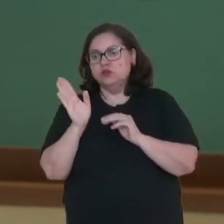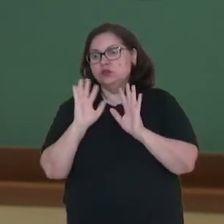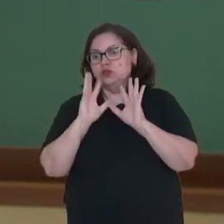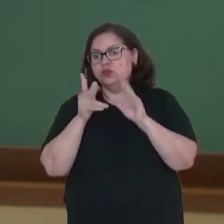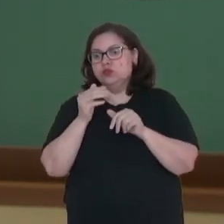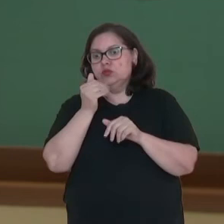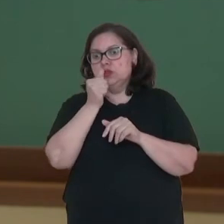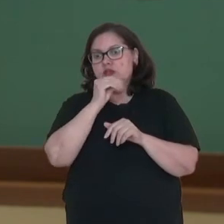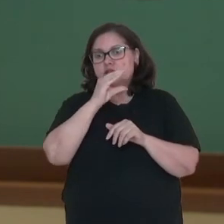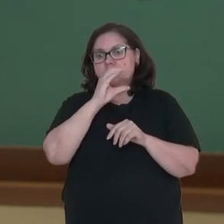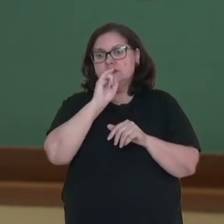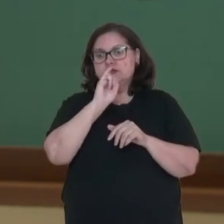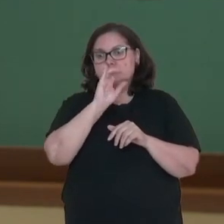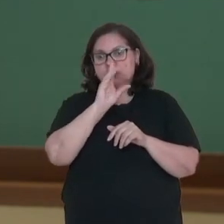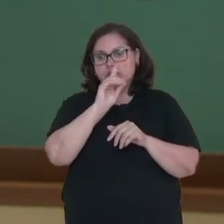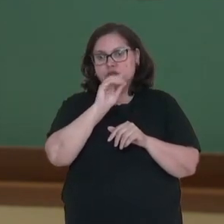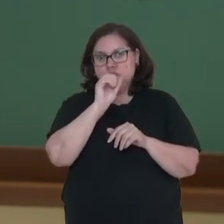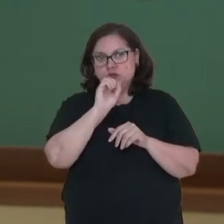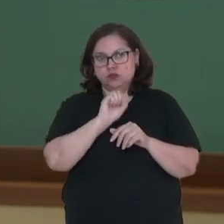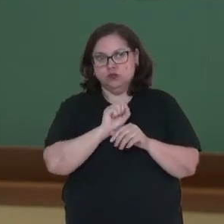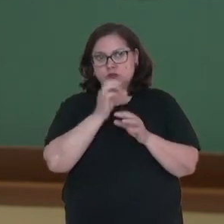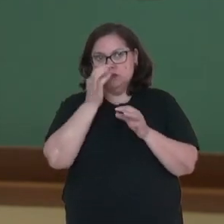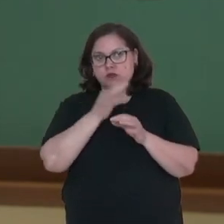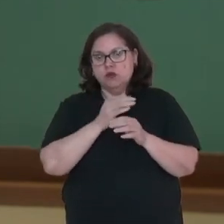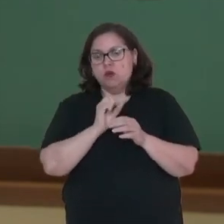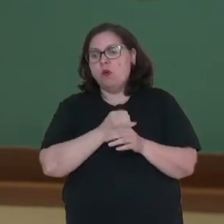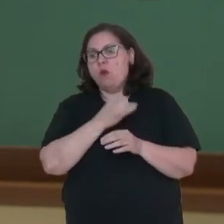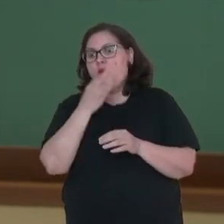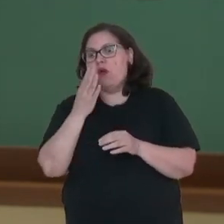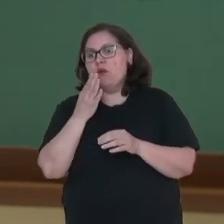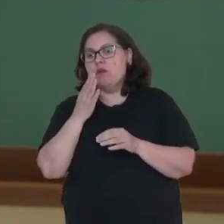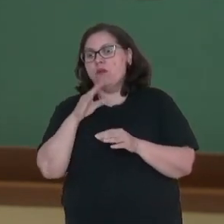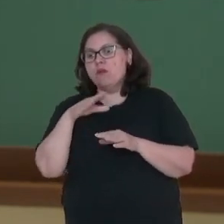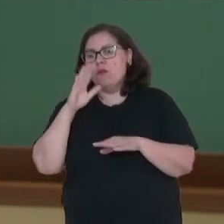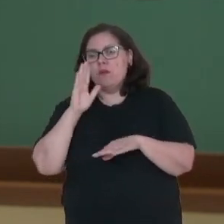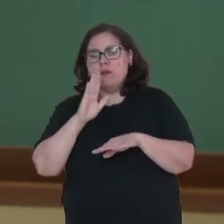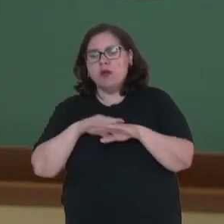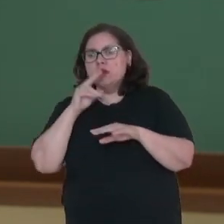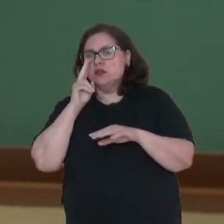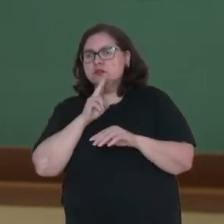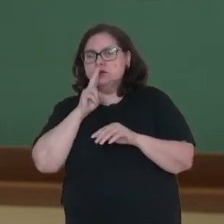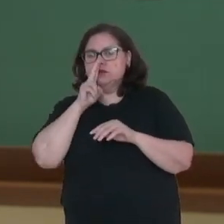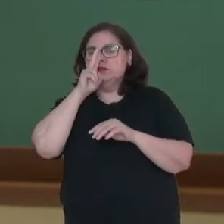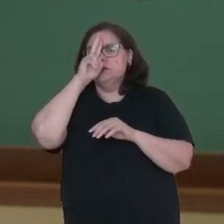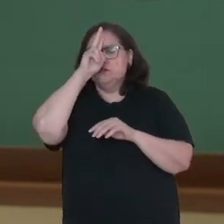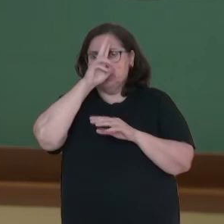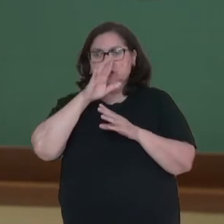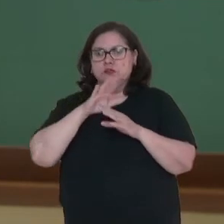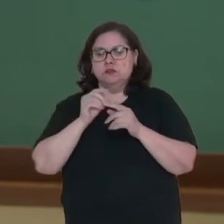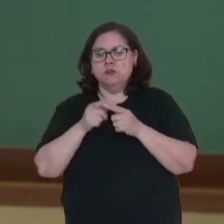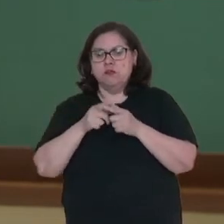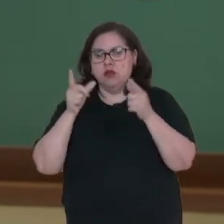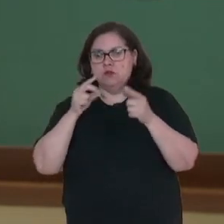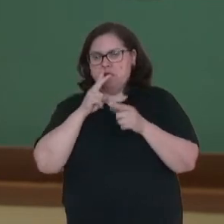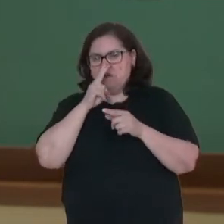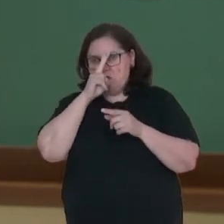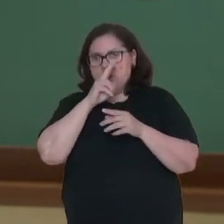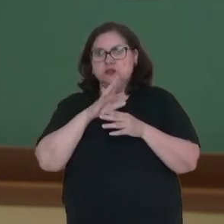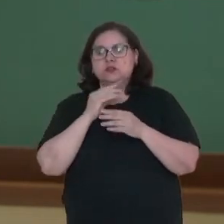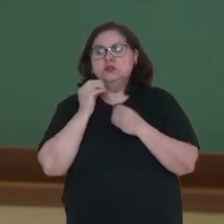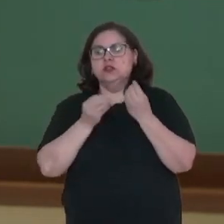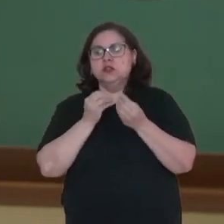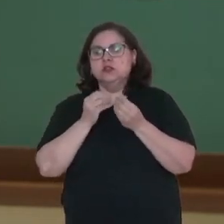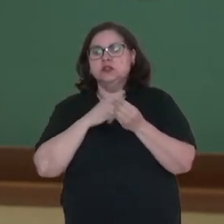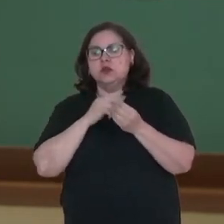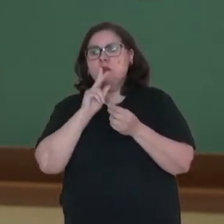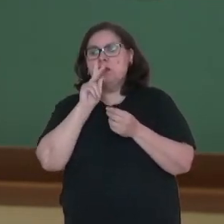ácidos. Perfeito? Agora, qual é o mais ácido? Tem a acidez maior, mais forte? O que